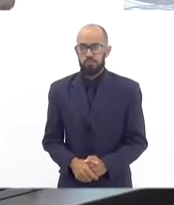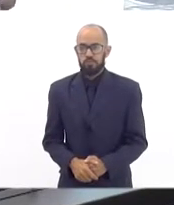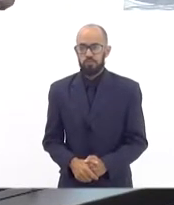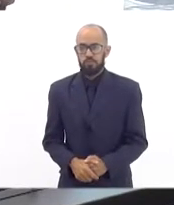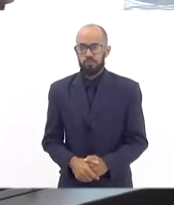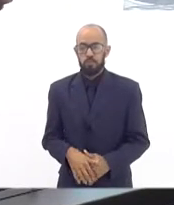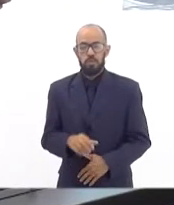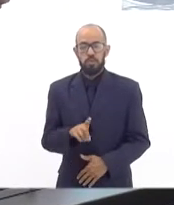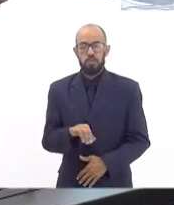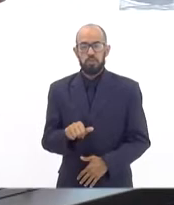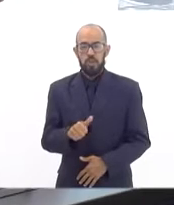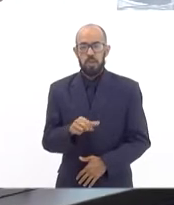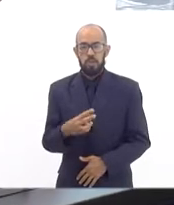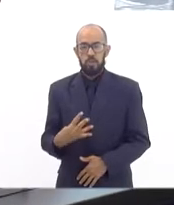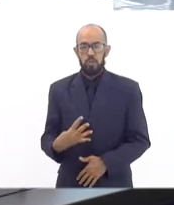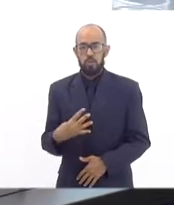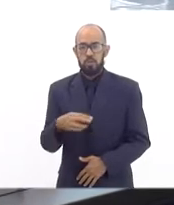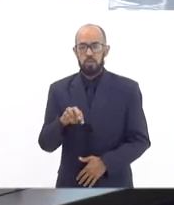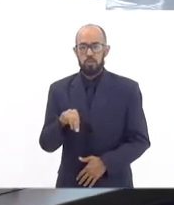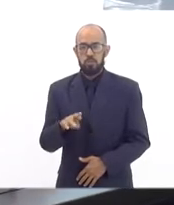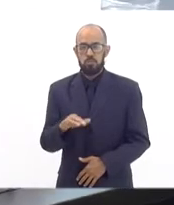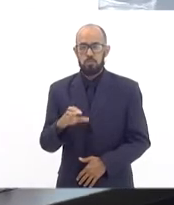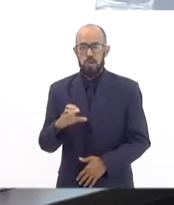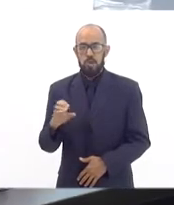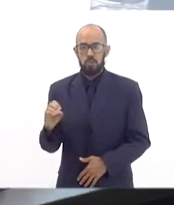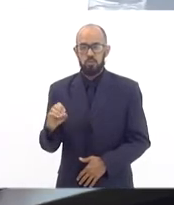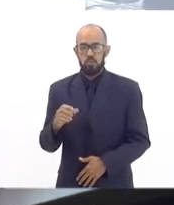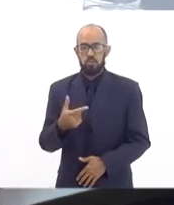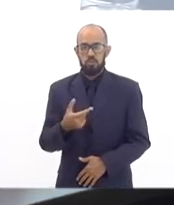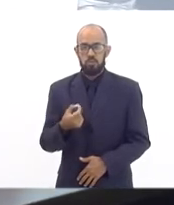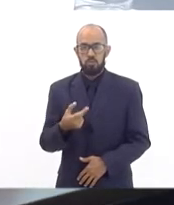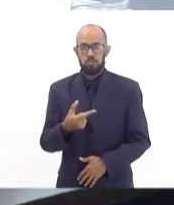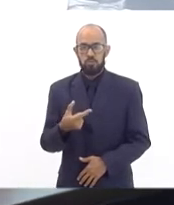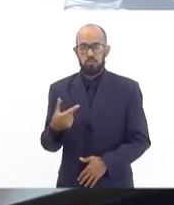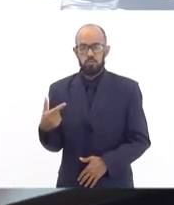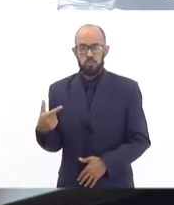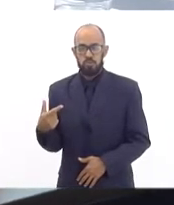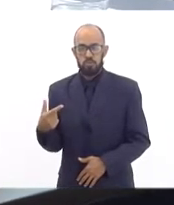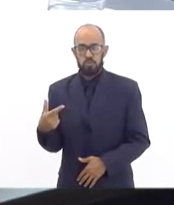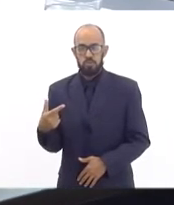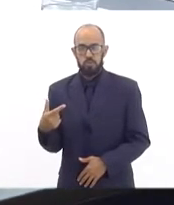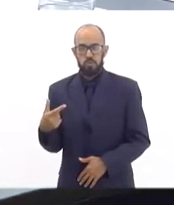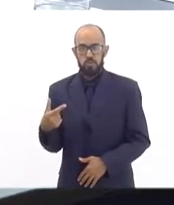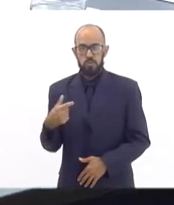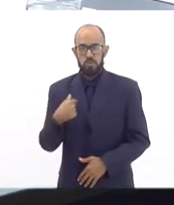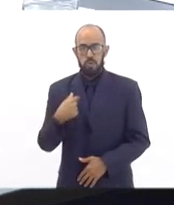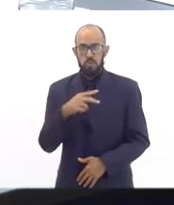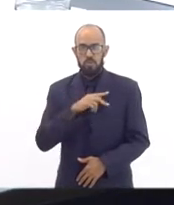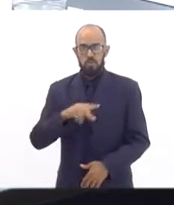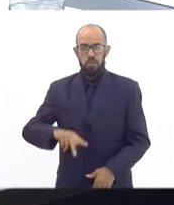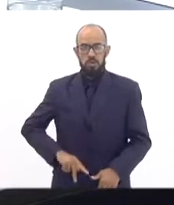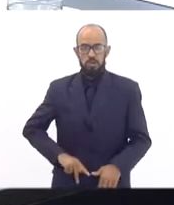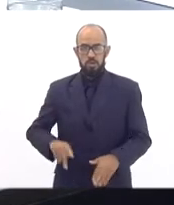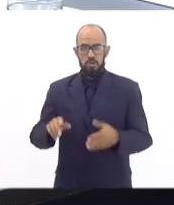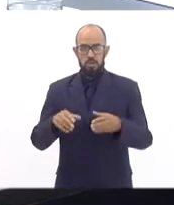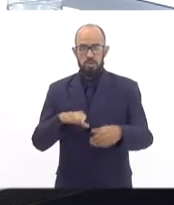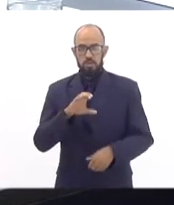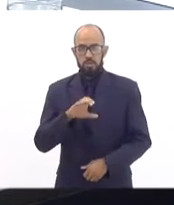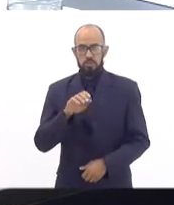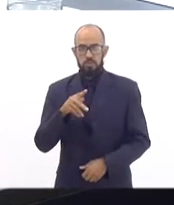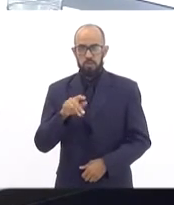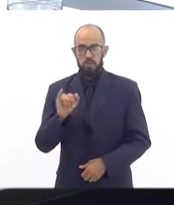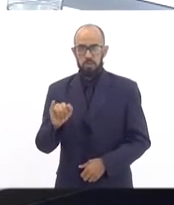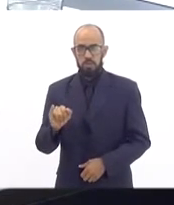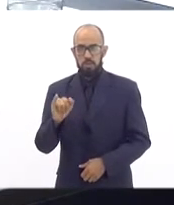no dia 14 de março de 2022, na condição de presidente da Comissão Parlamentar de